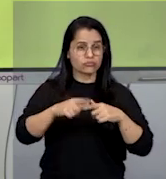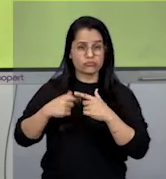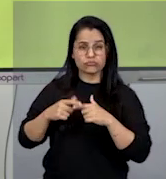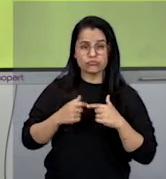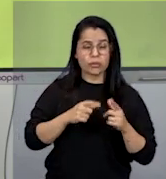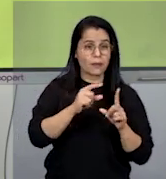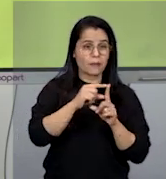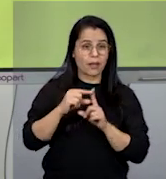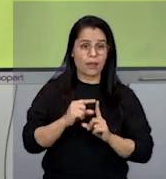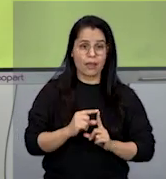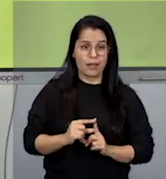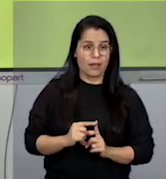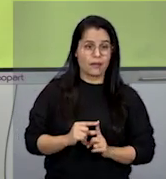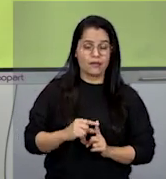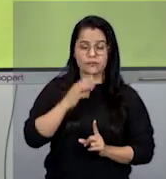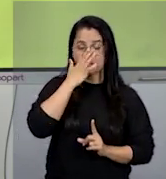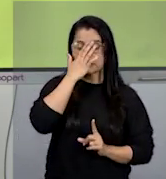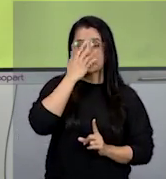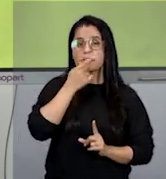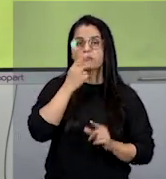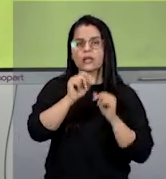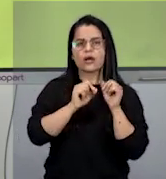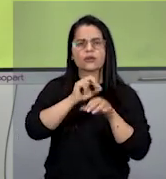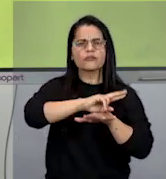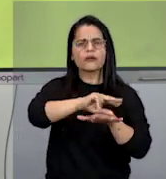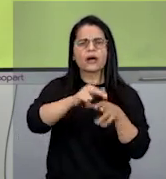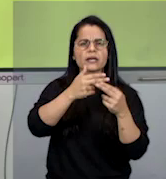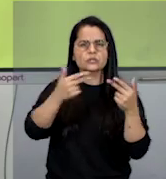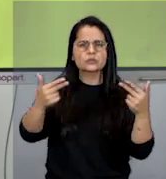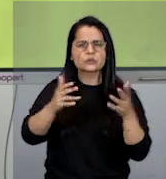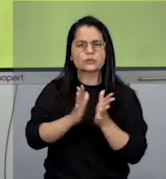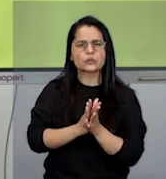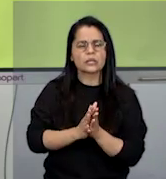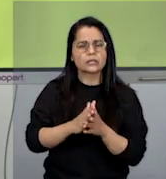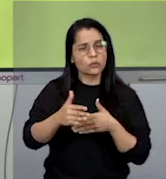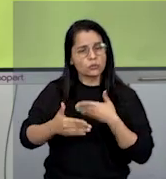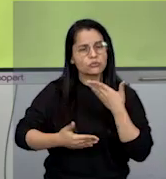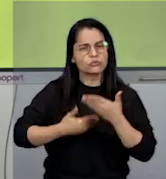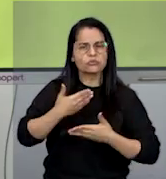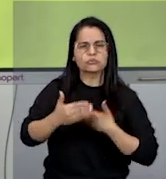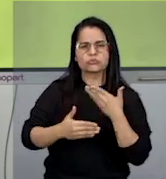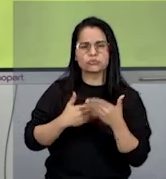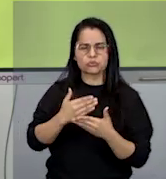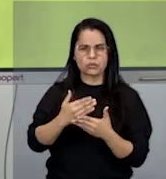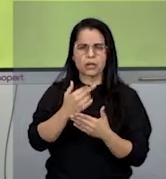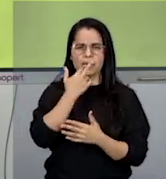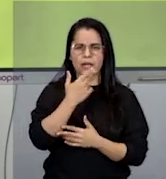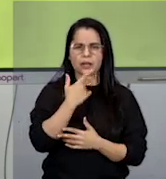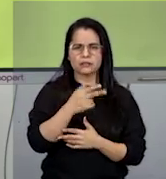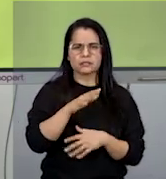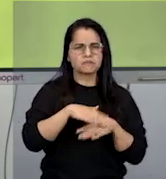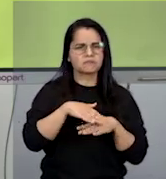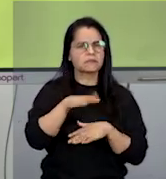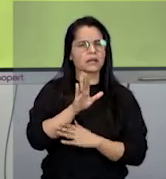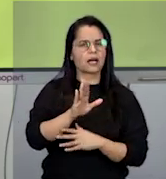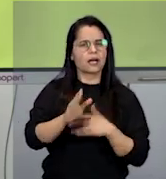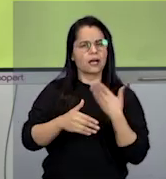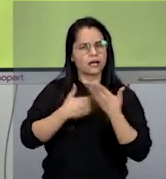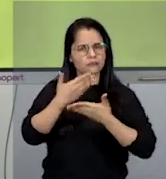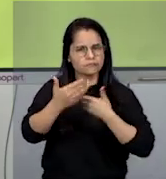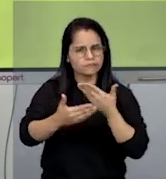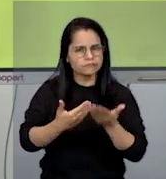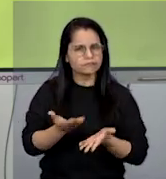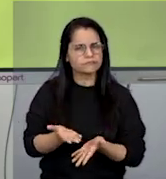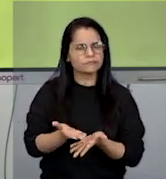emprestado palavras, né, para denominar várias coisas, à medida que a nossa língua tem sido cada dia mais